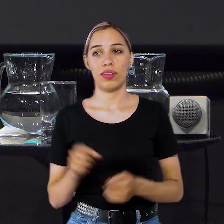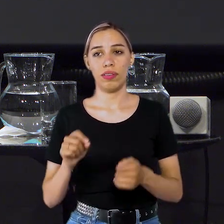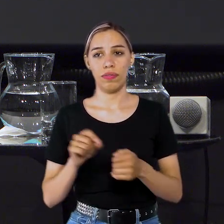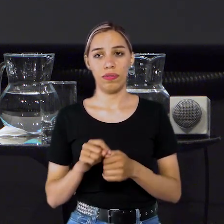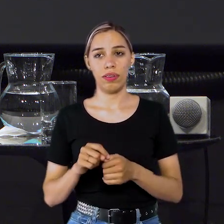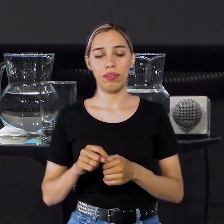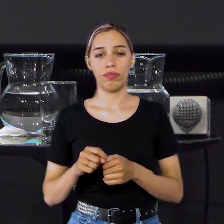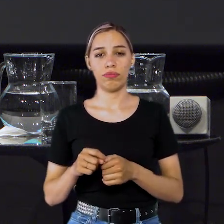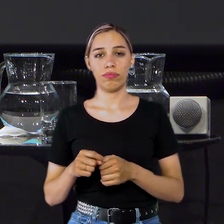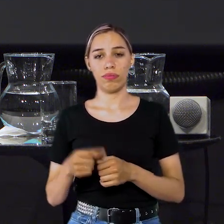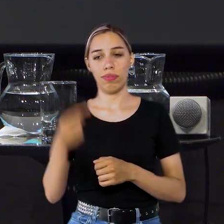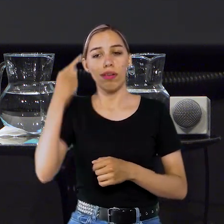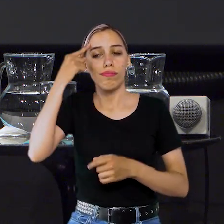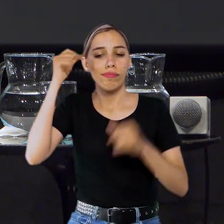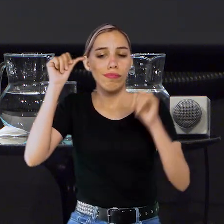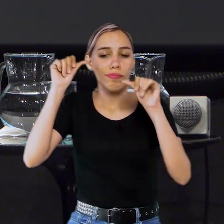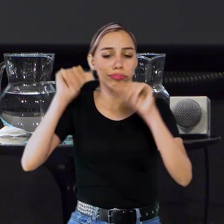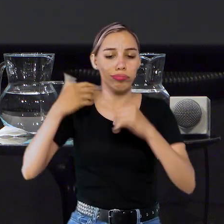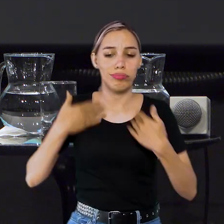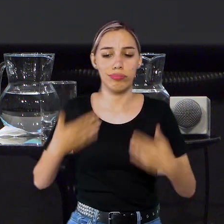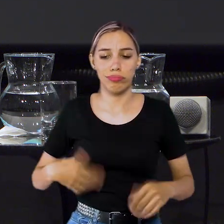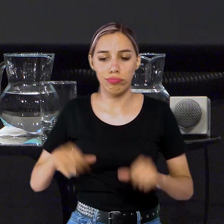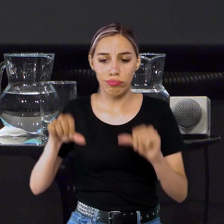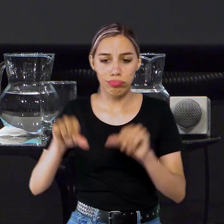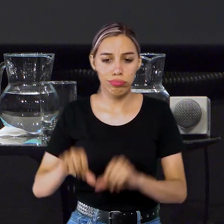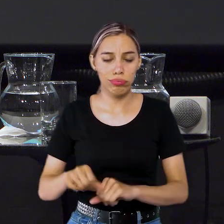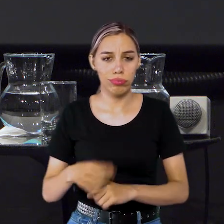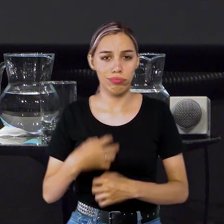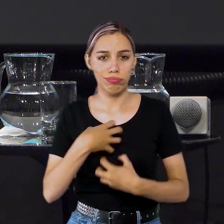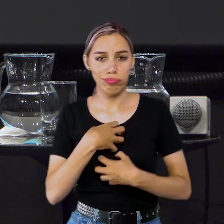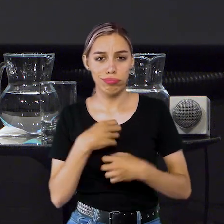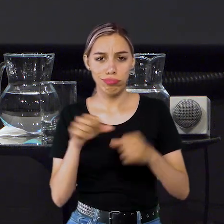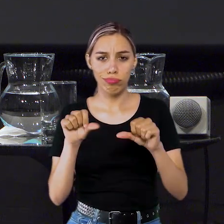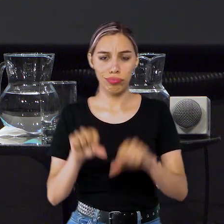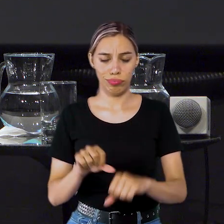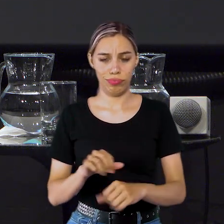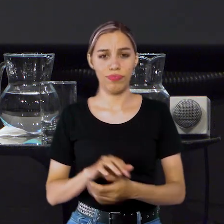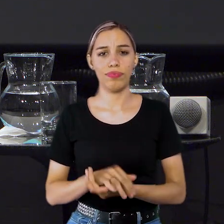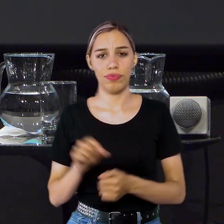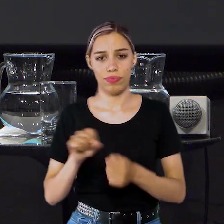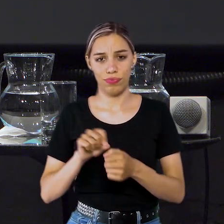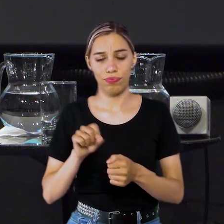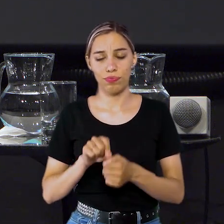espiritual, física, mental dentro da sociedade. É necessário que